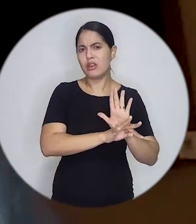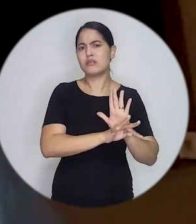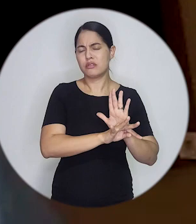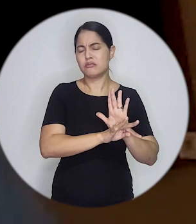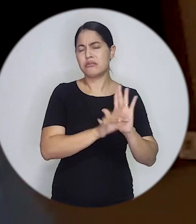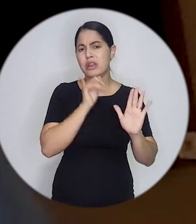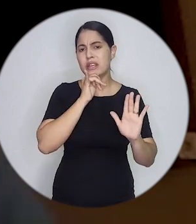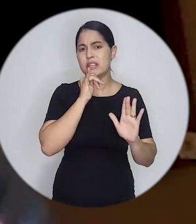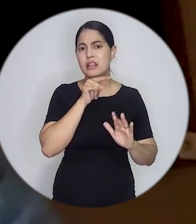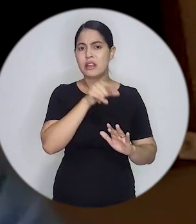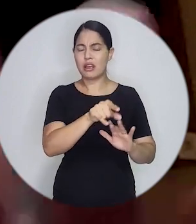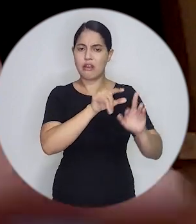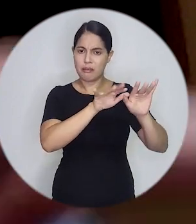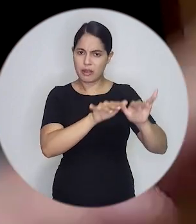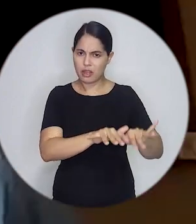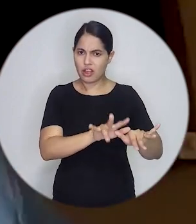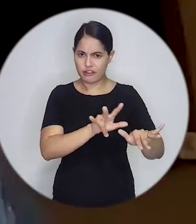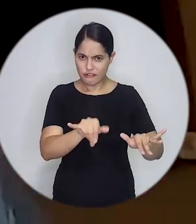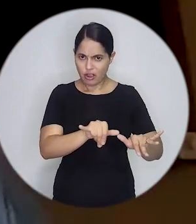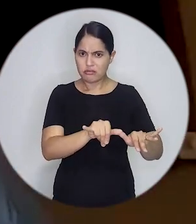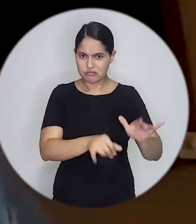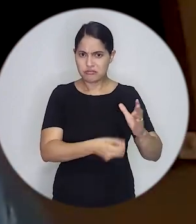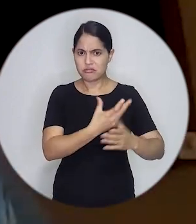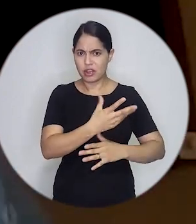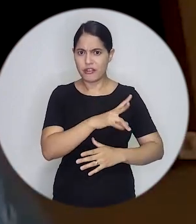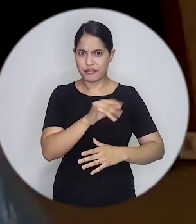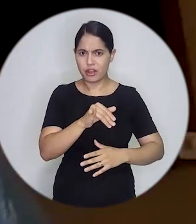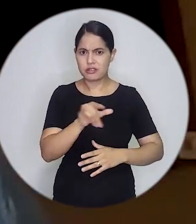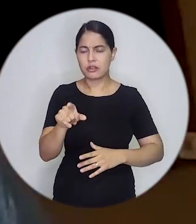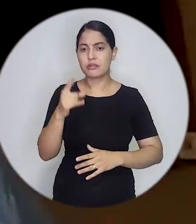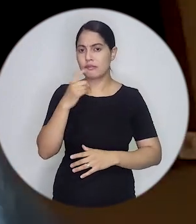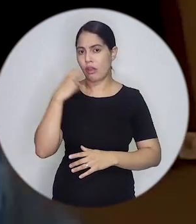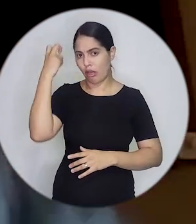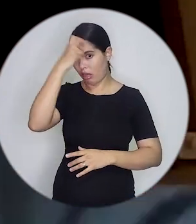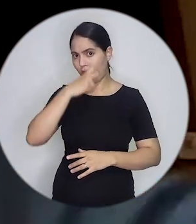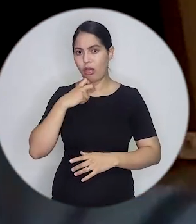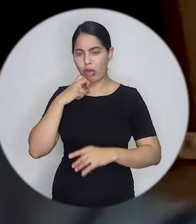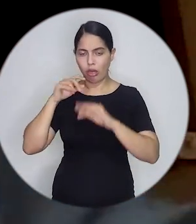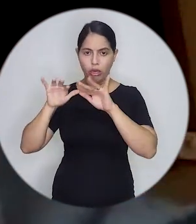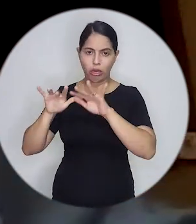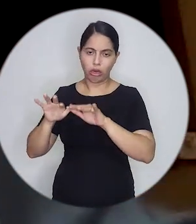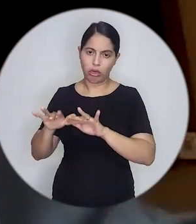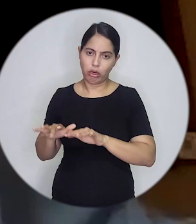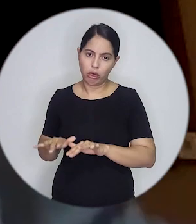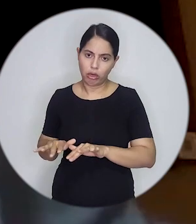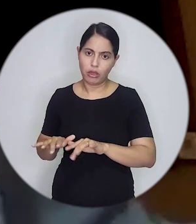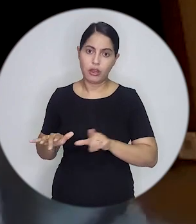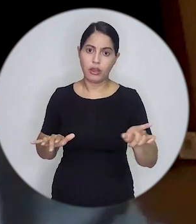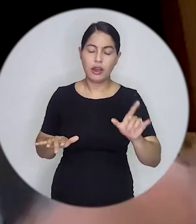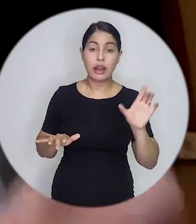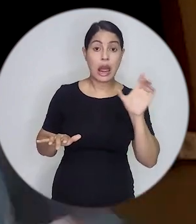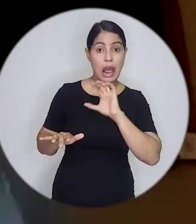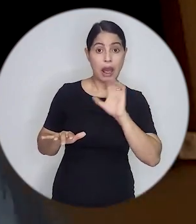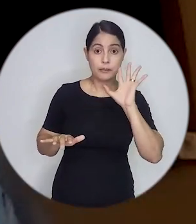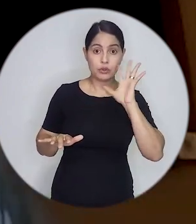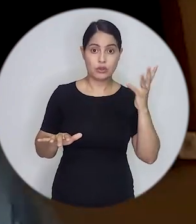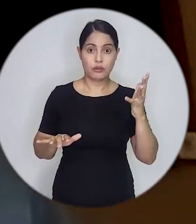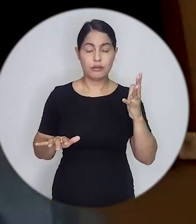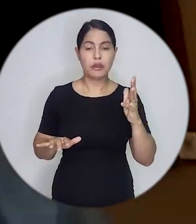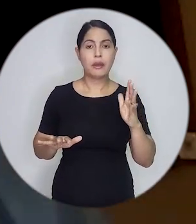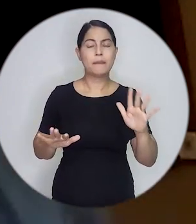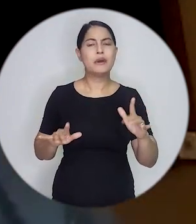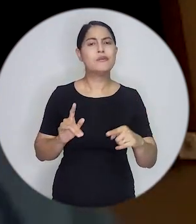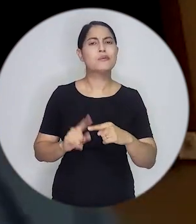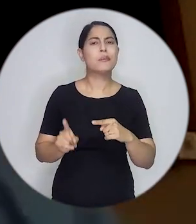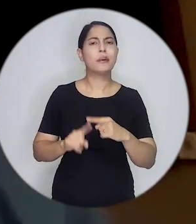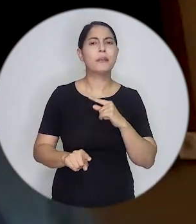geração de texto? Facilita. Você pode dar uma petição para ele fazer, ele vai fazer a petição? Vai. Em vez de você ficar 5 horas para redigir e peticionar, ele faz mais rápido